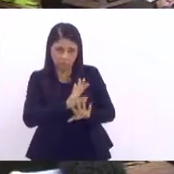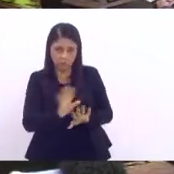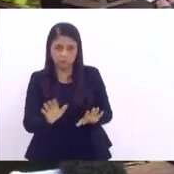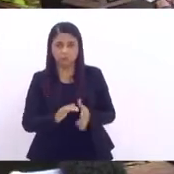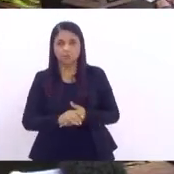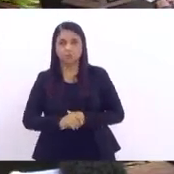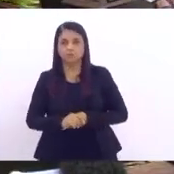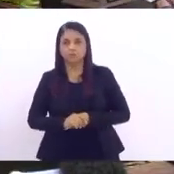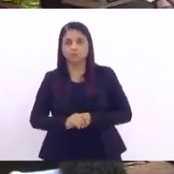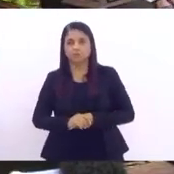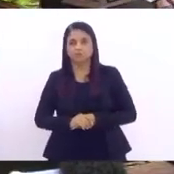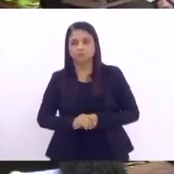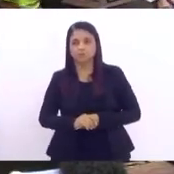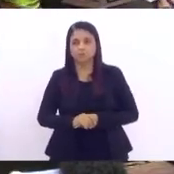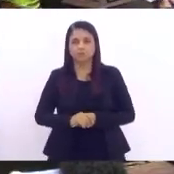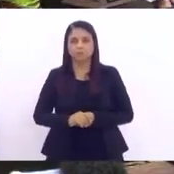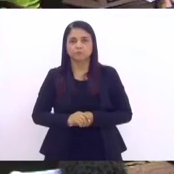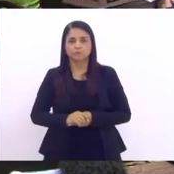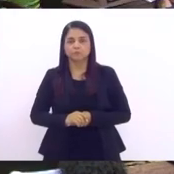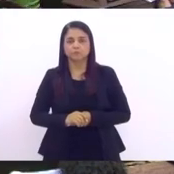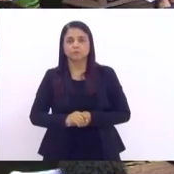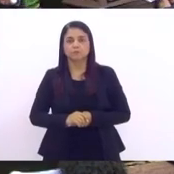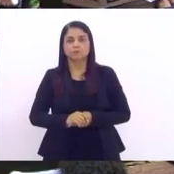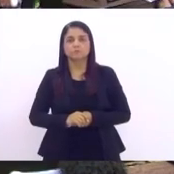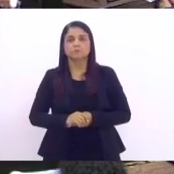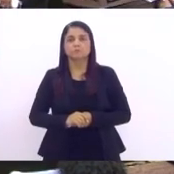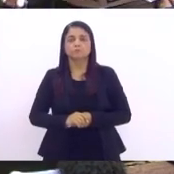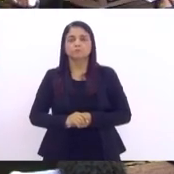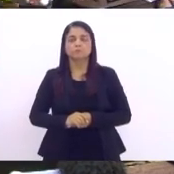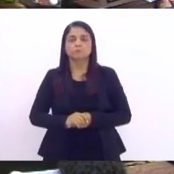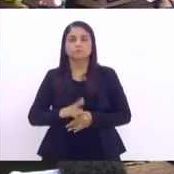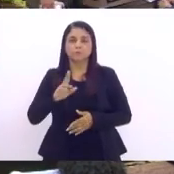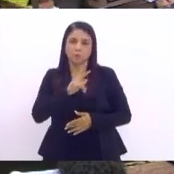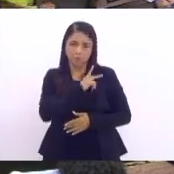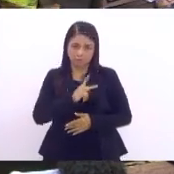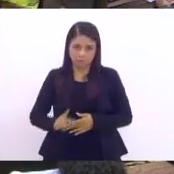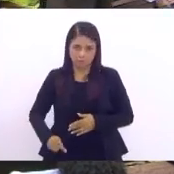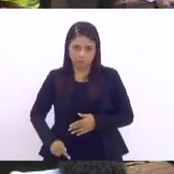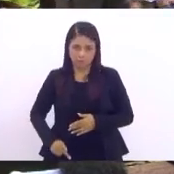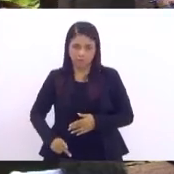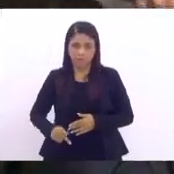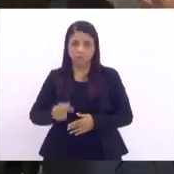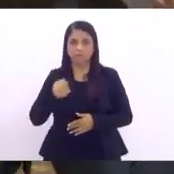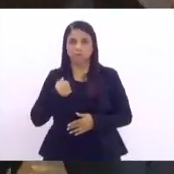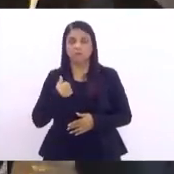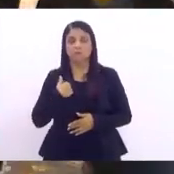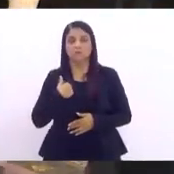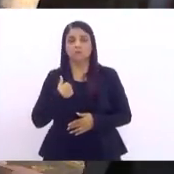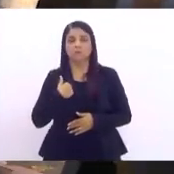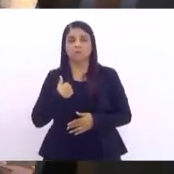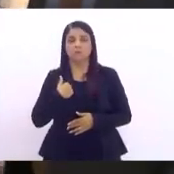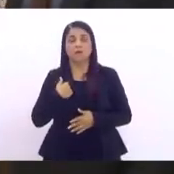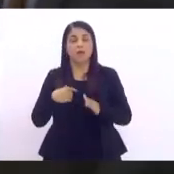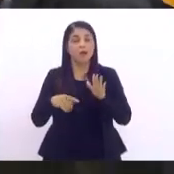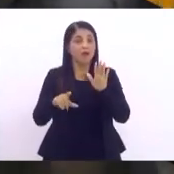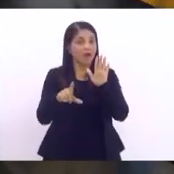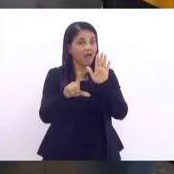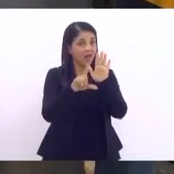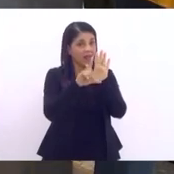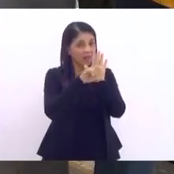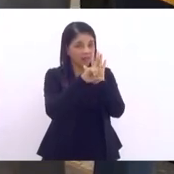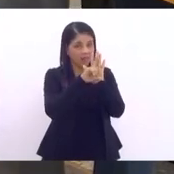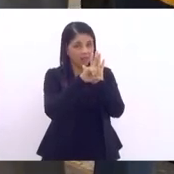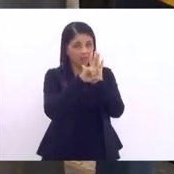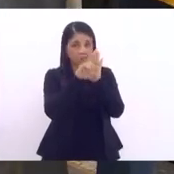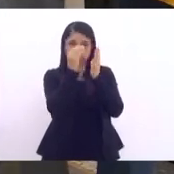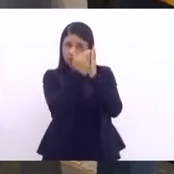Deputado Luiz Paulo. Presidente, eu acho que há bom termo aqui, porque, na verdade, a lei é superior hierarquicamente ao decreto.